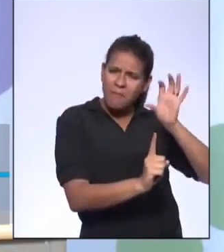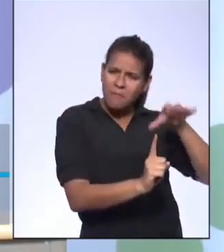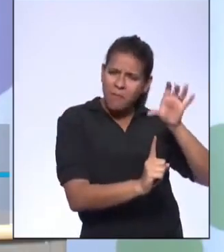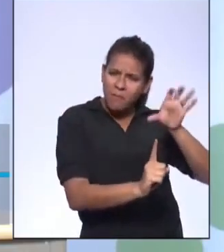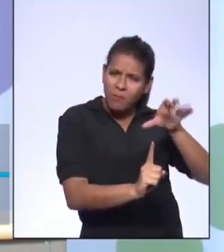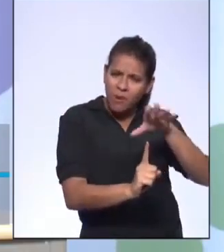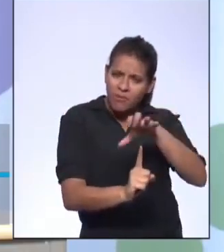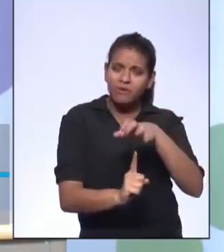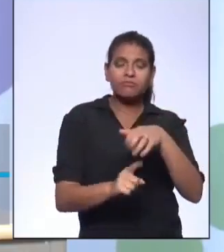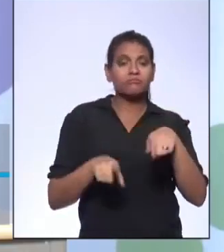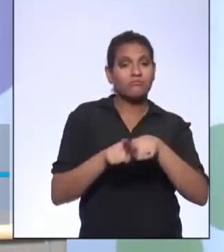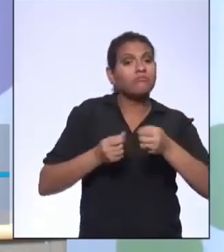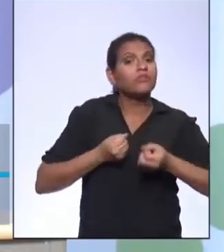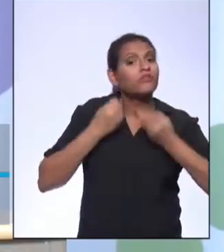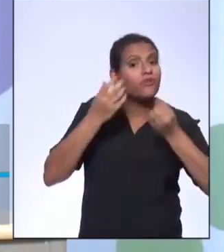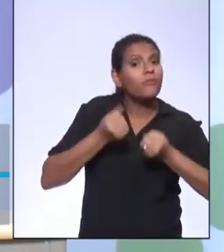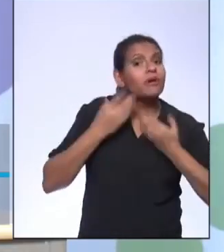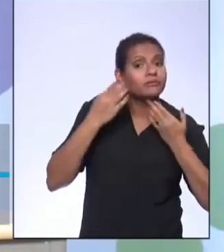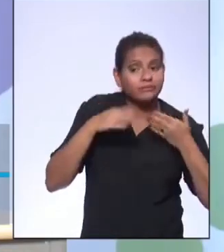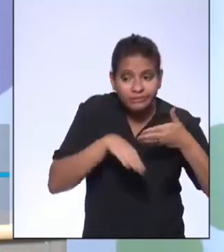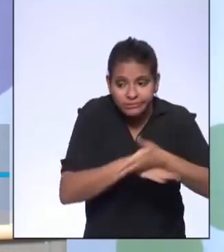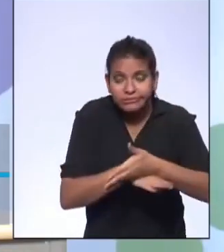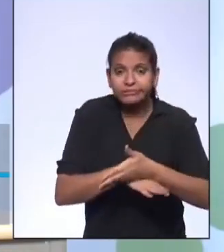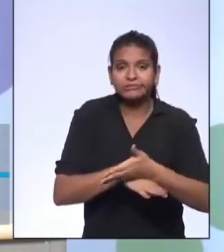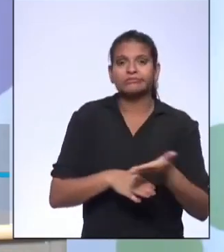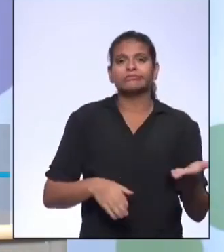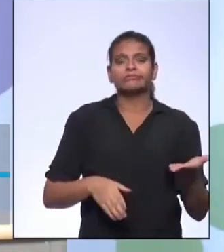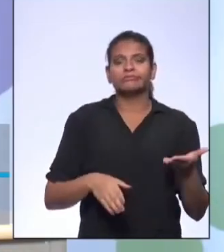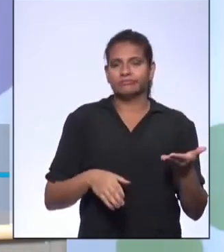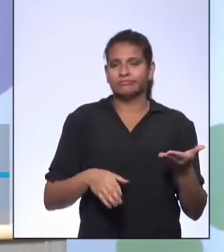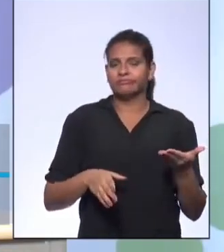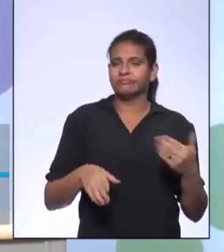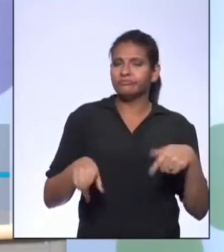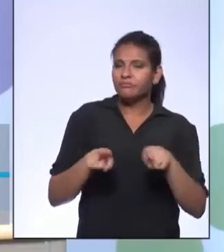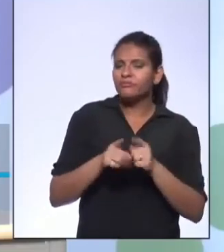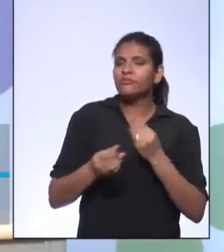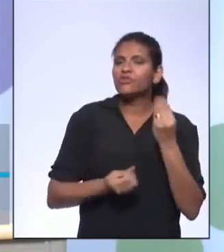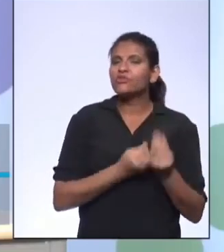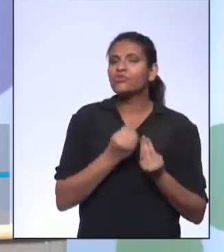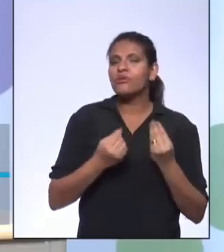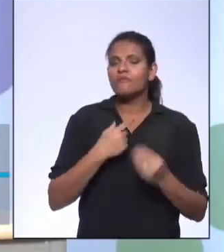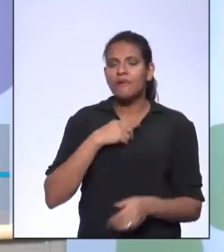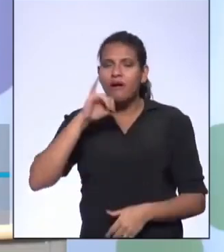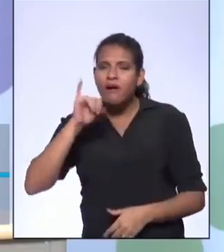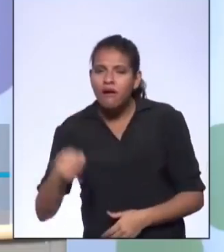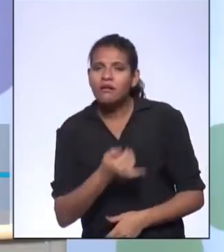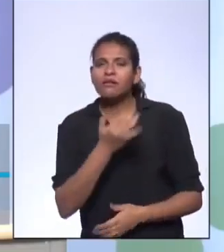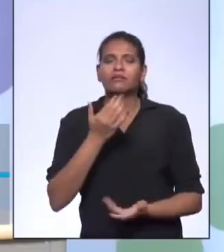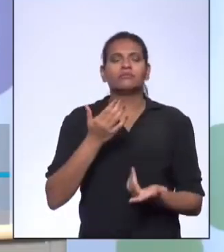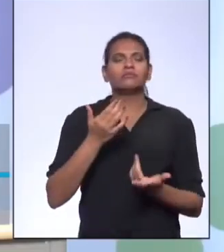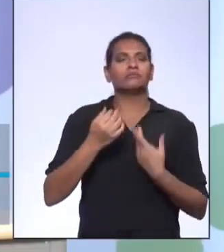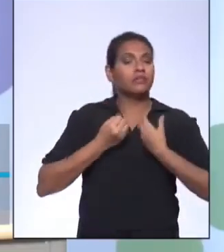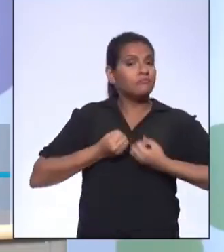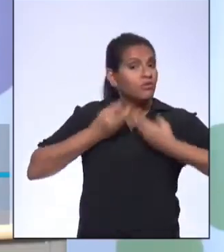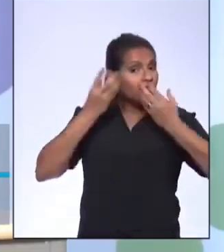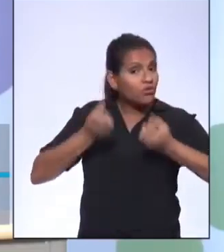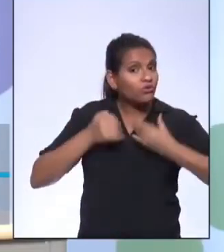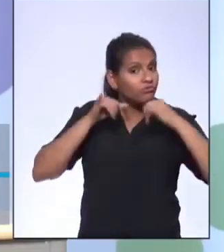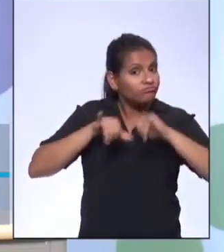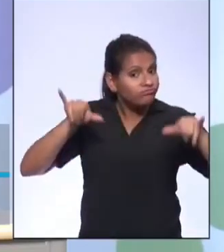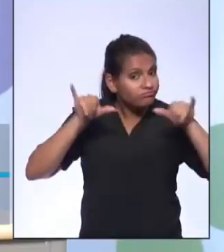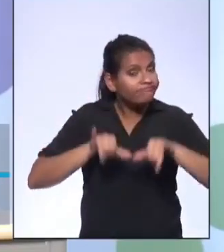o acesso à informação. O acesso à informação, o consumo, né, as notícias, e isso